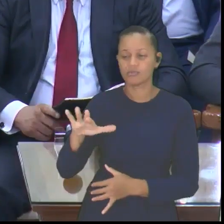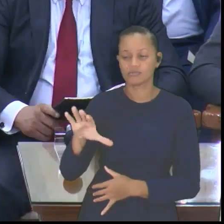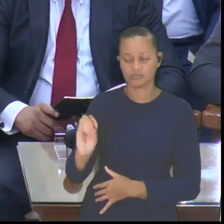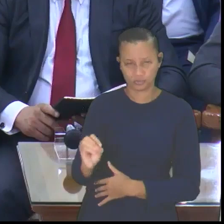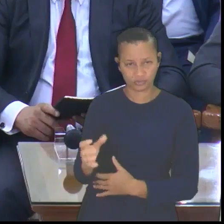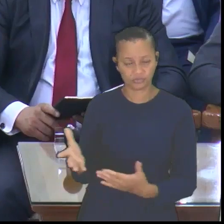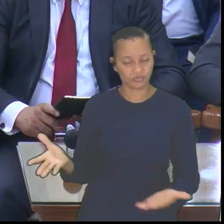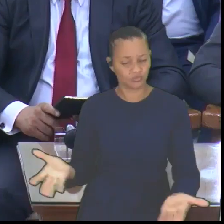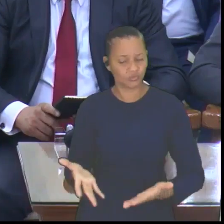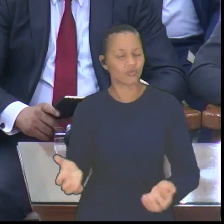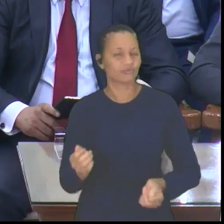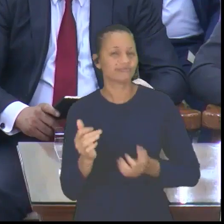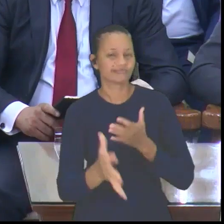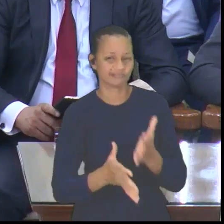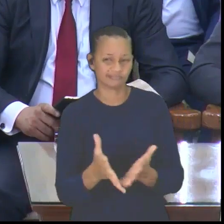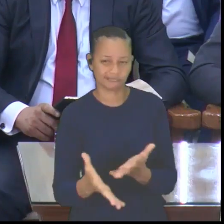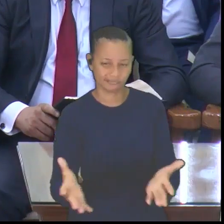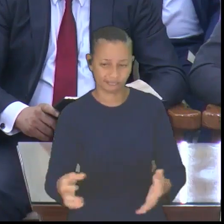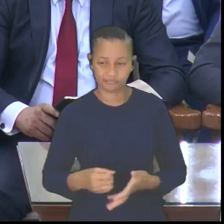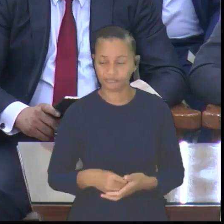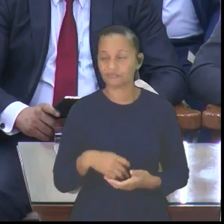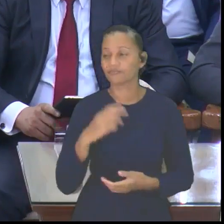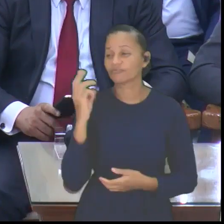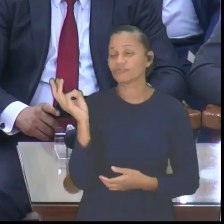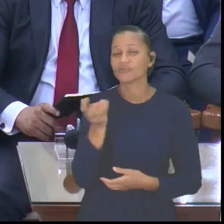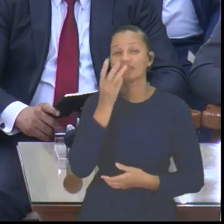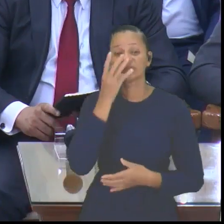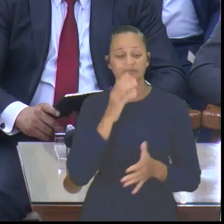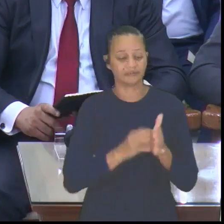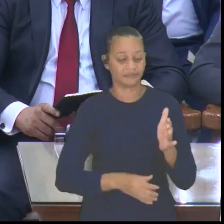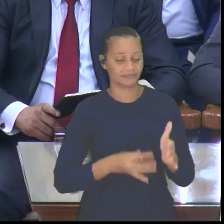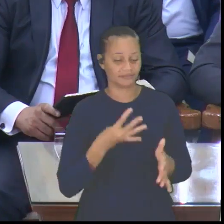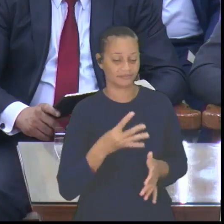diz aqui hoje. Isaías 45.